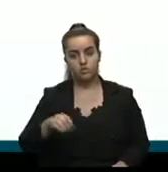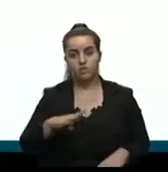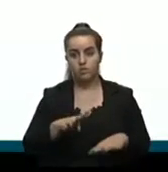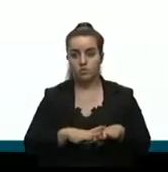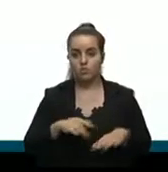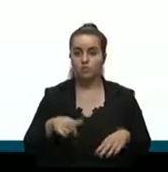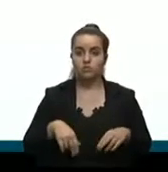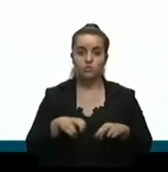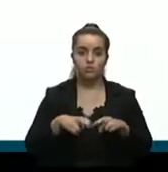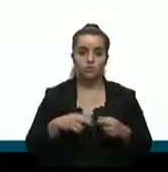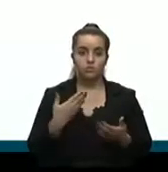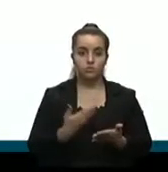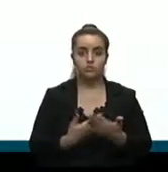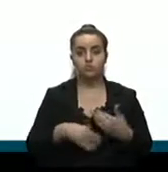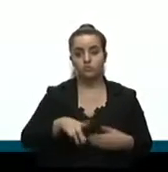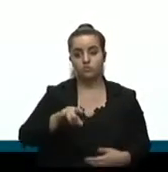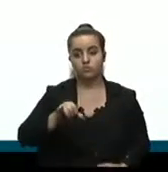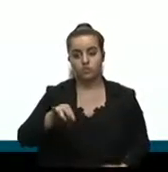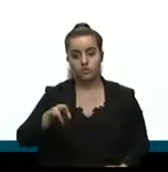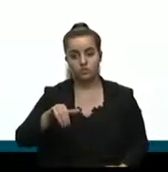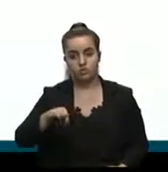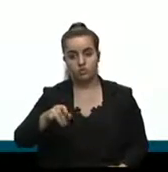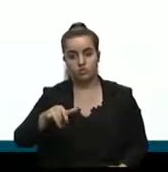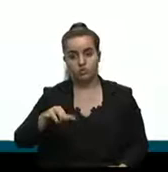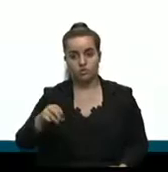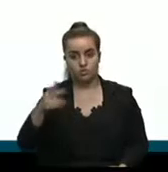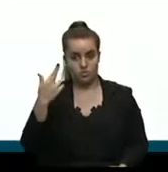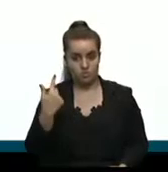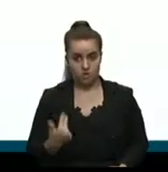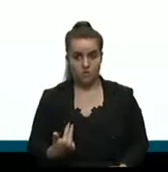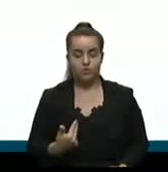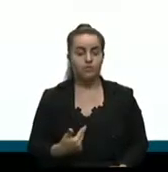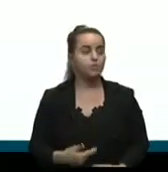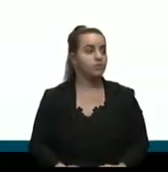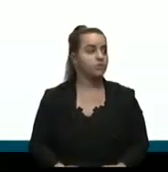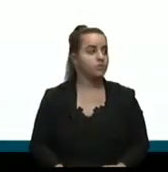Isso por conta do estudo da distribuição normal.